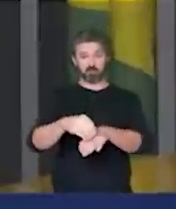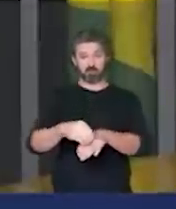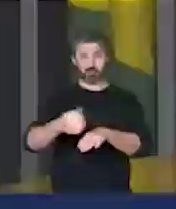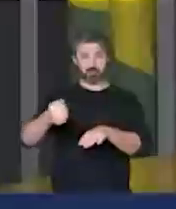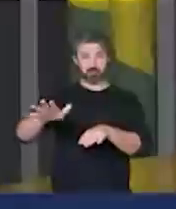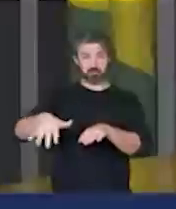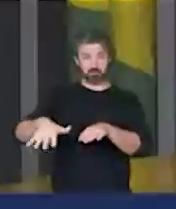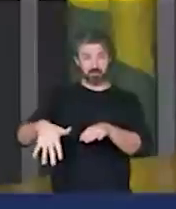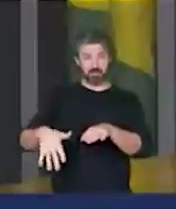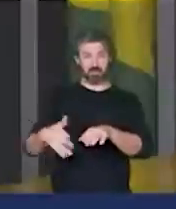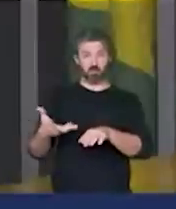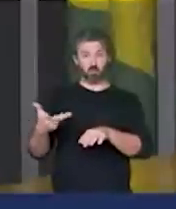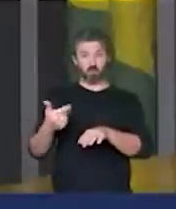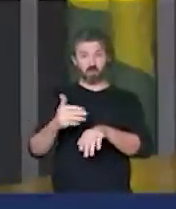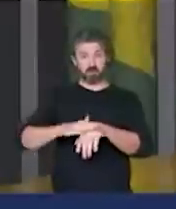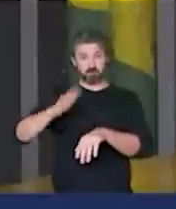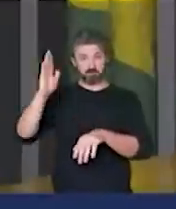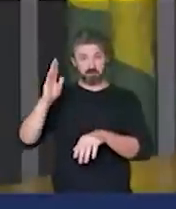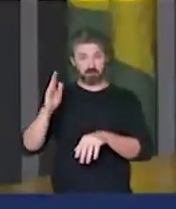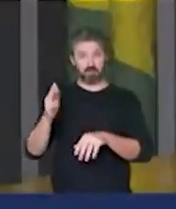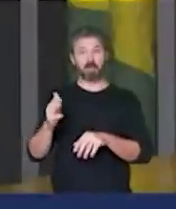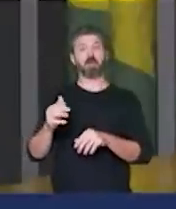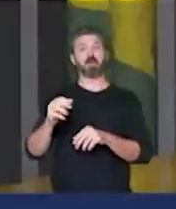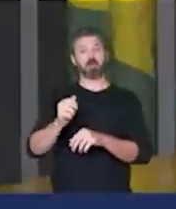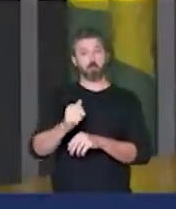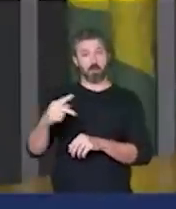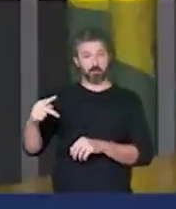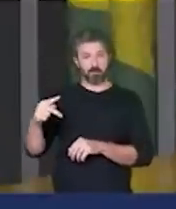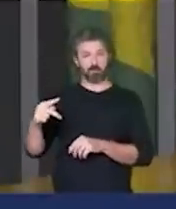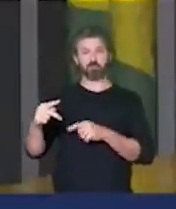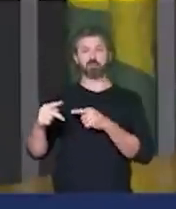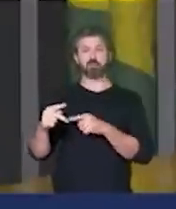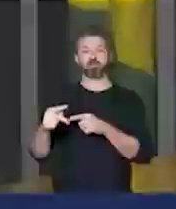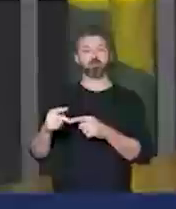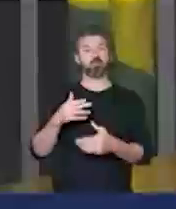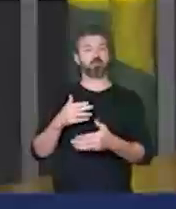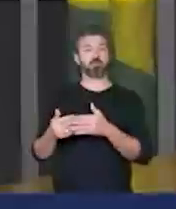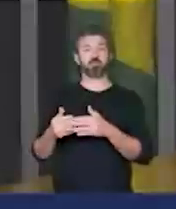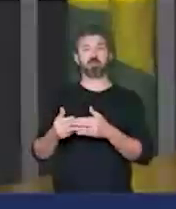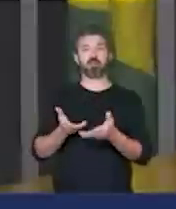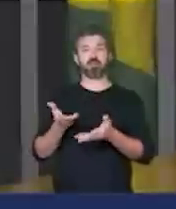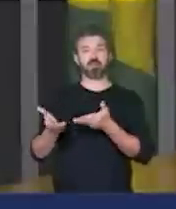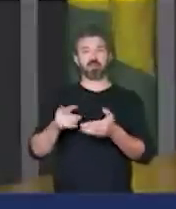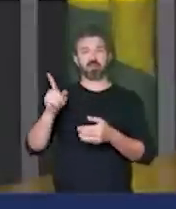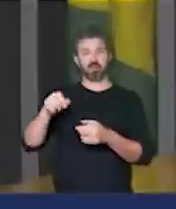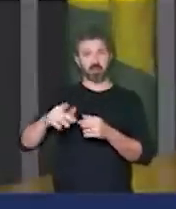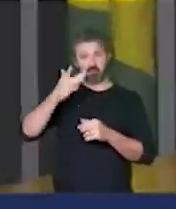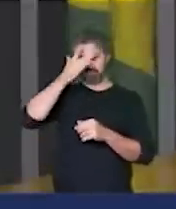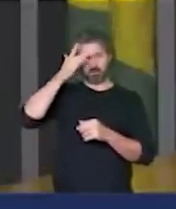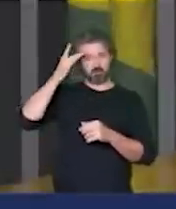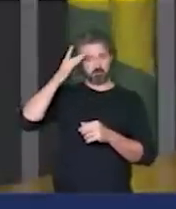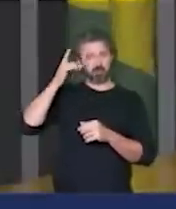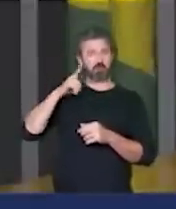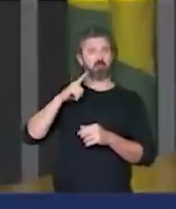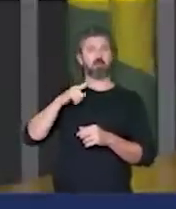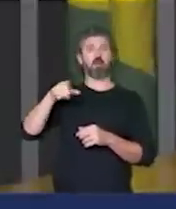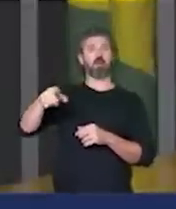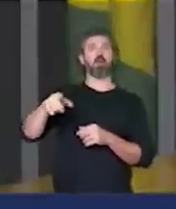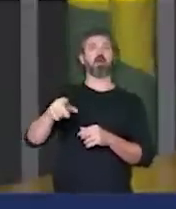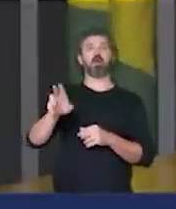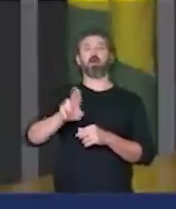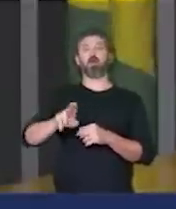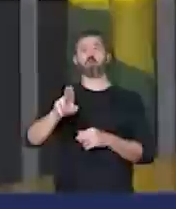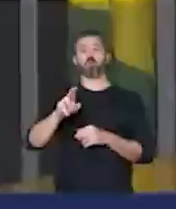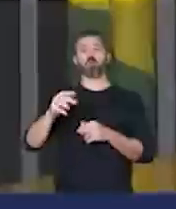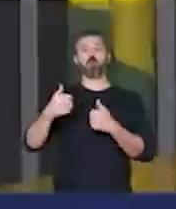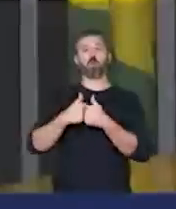com mais qualidade por meio de aplicativo seja tratado como um sujeito que está lá utilizando o ônibus